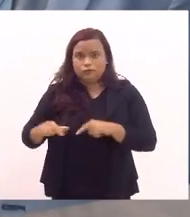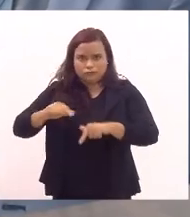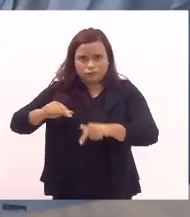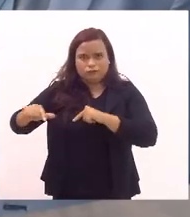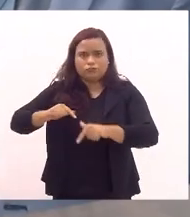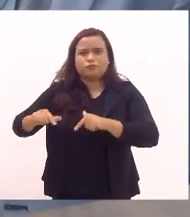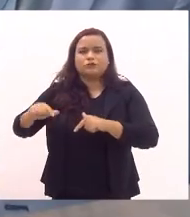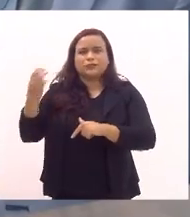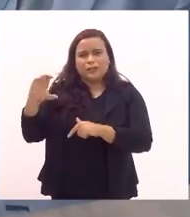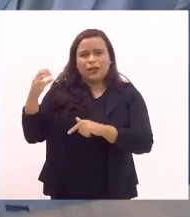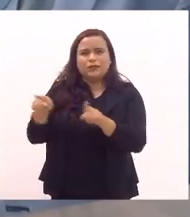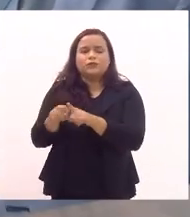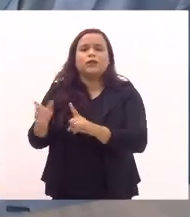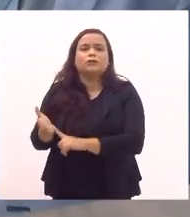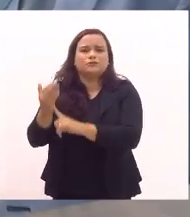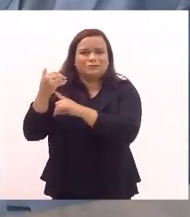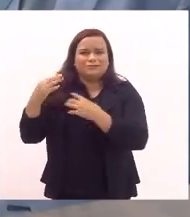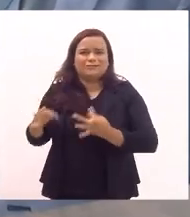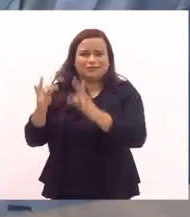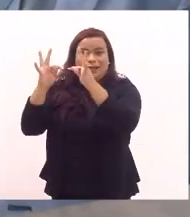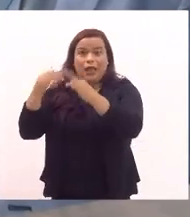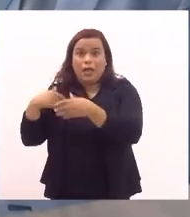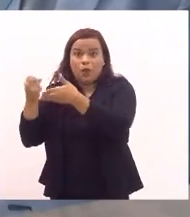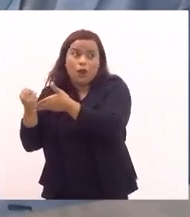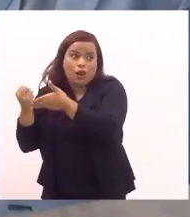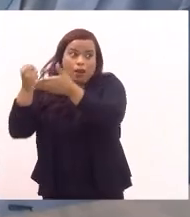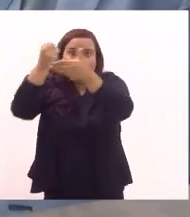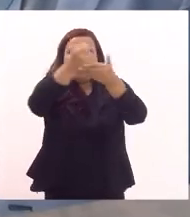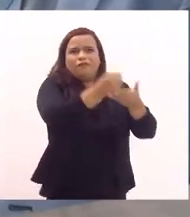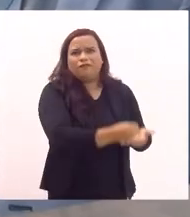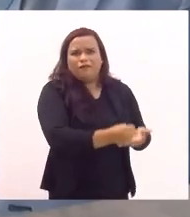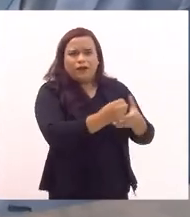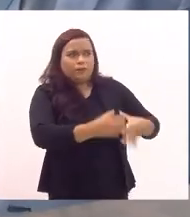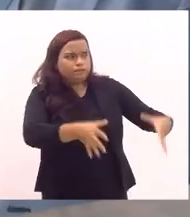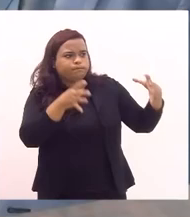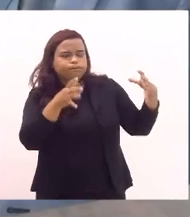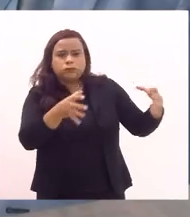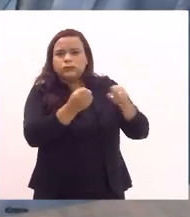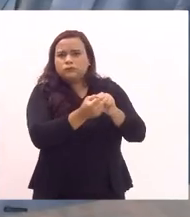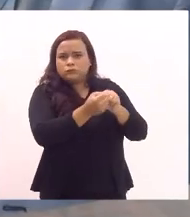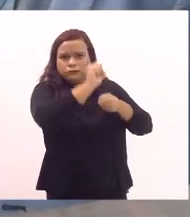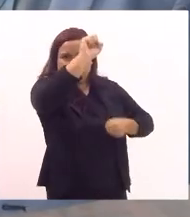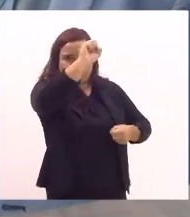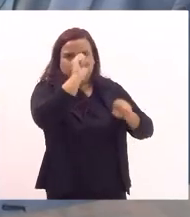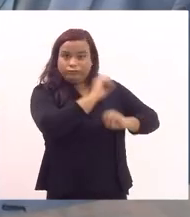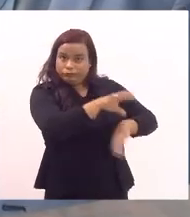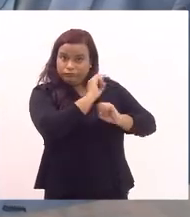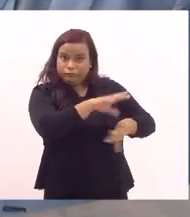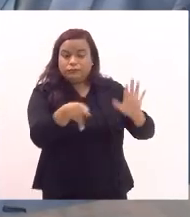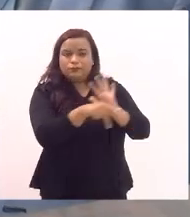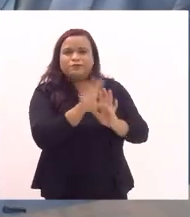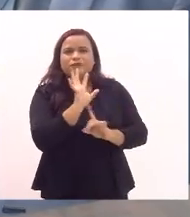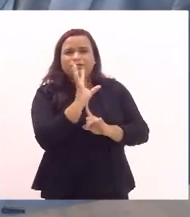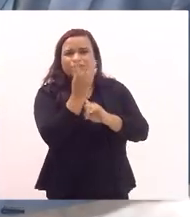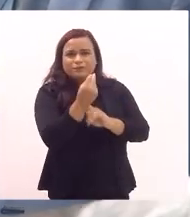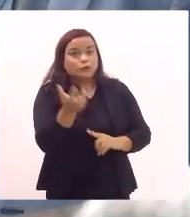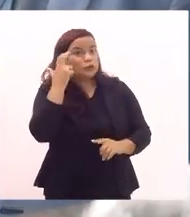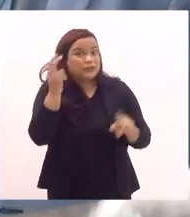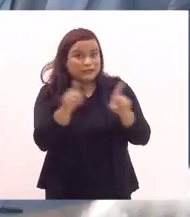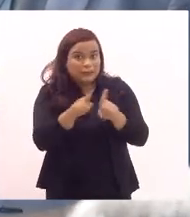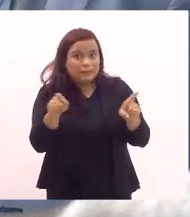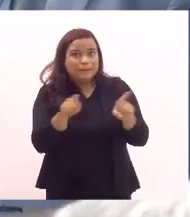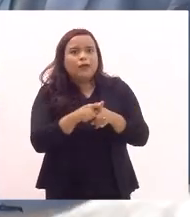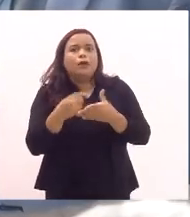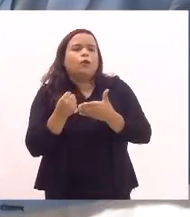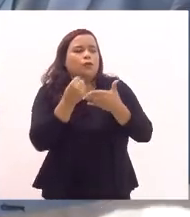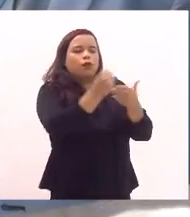de levar para dentro daquela comunidade o maior equipamento Educacional artístico e cultural que podemos